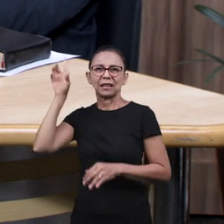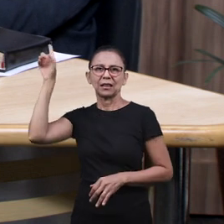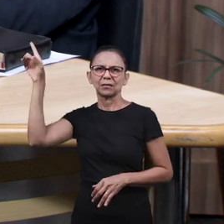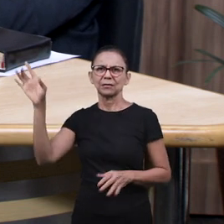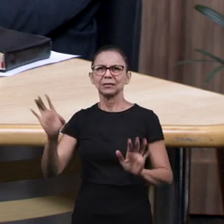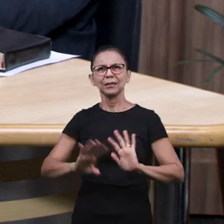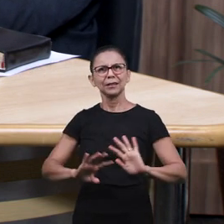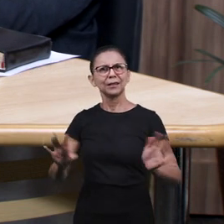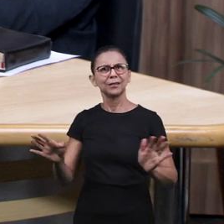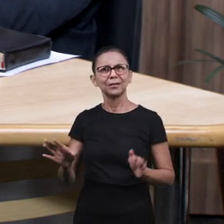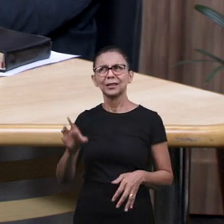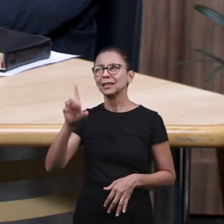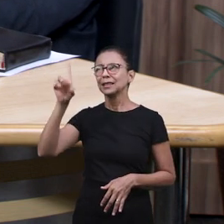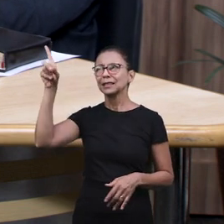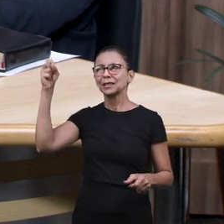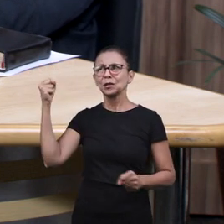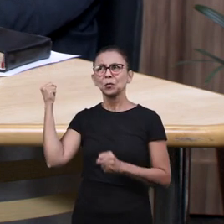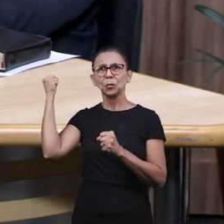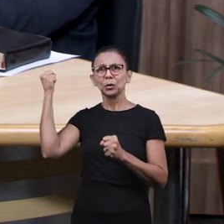nada.